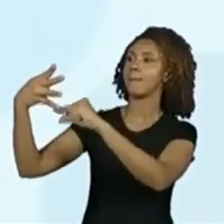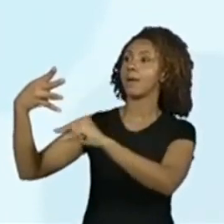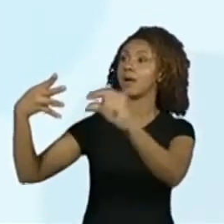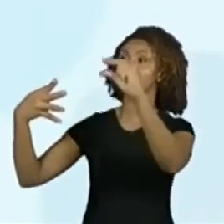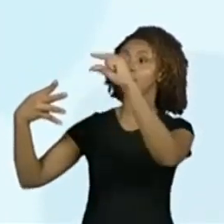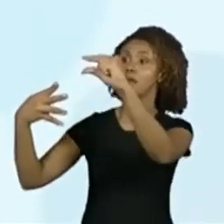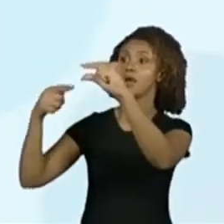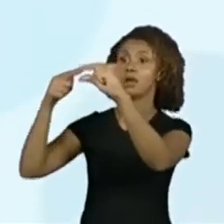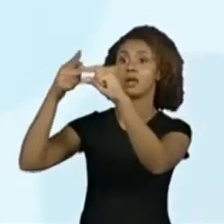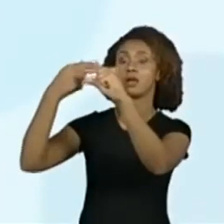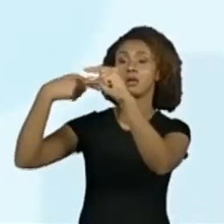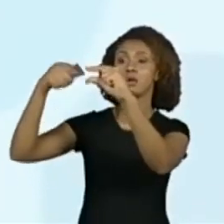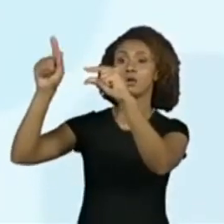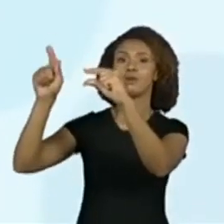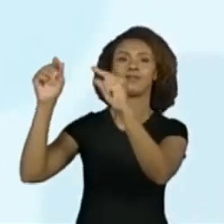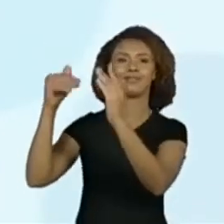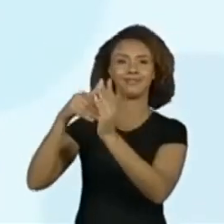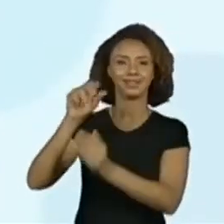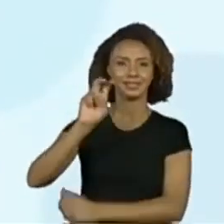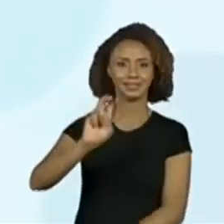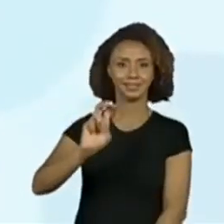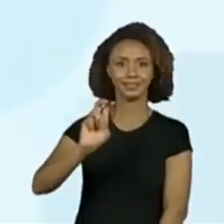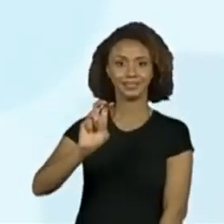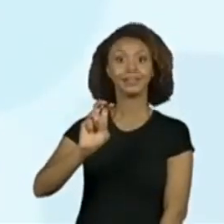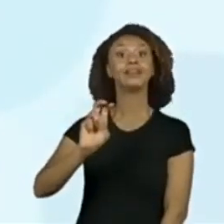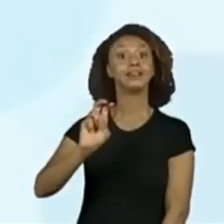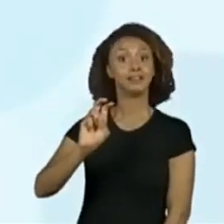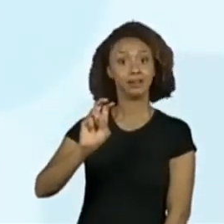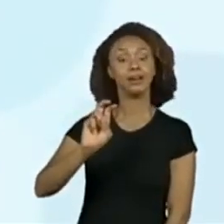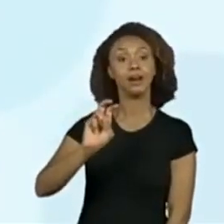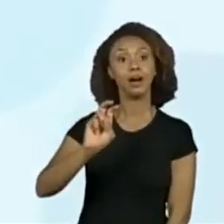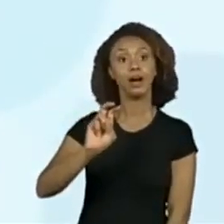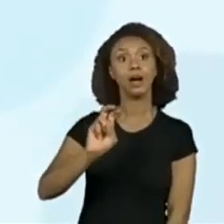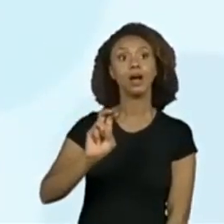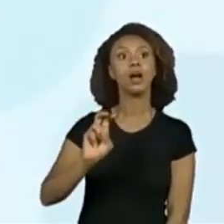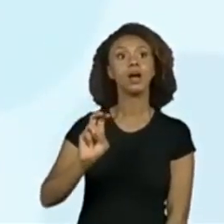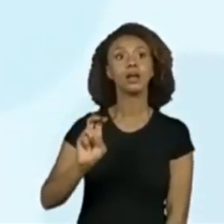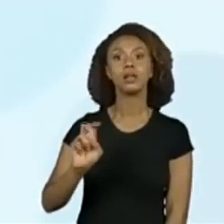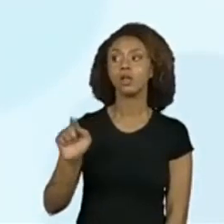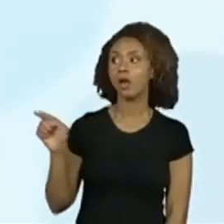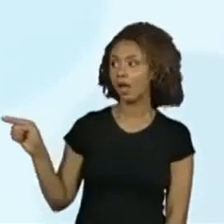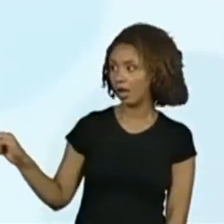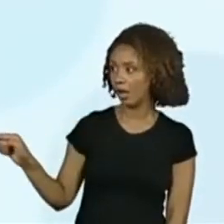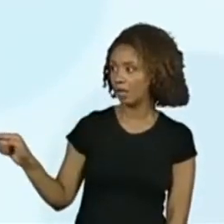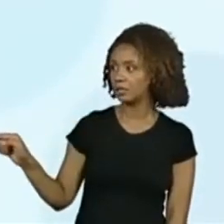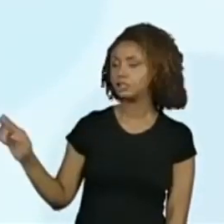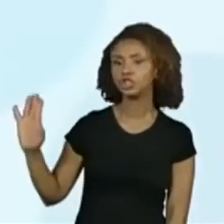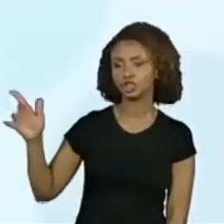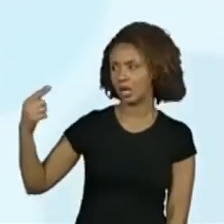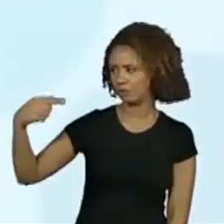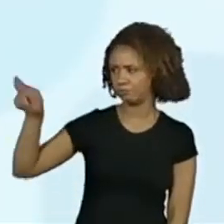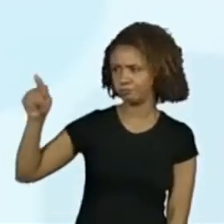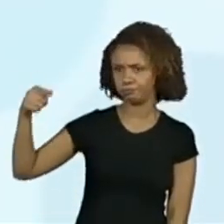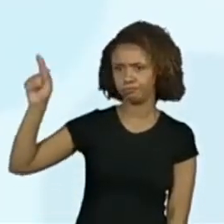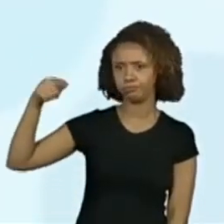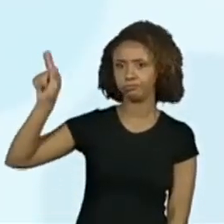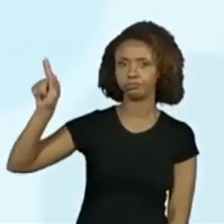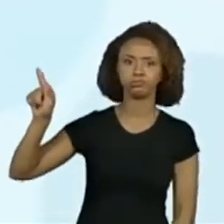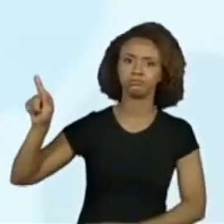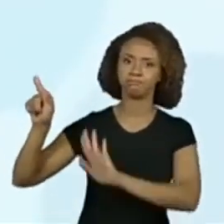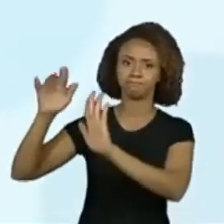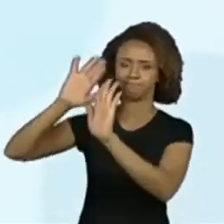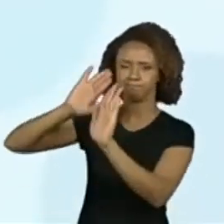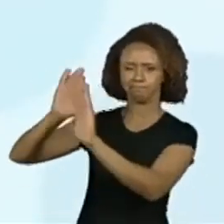chegar no número cinco esses carrinhos aqui então que estão marcados nós não vamos